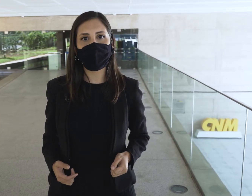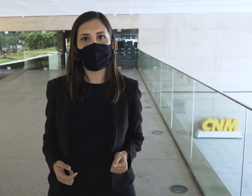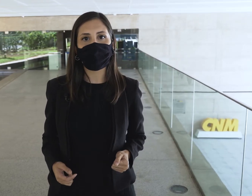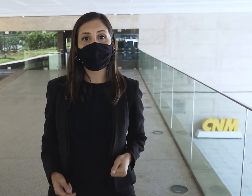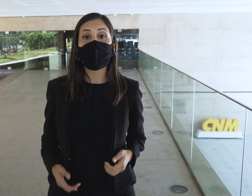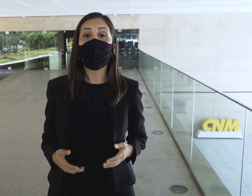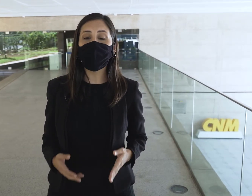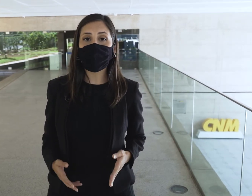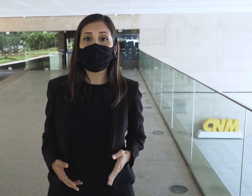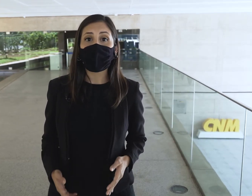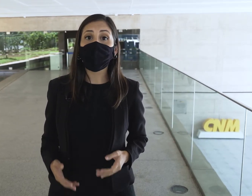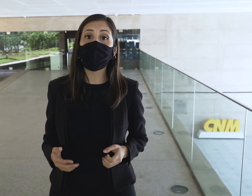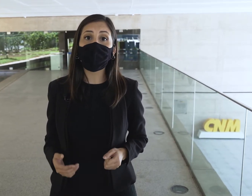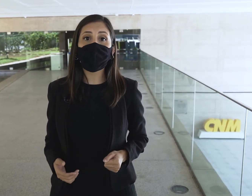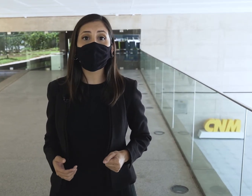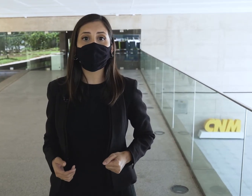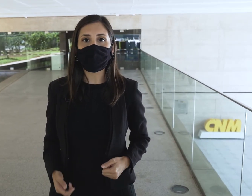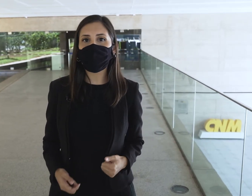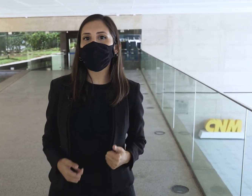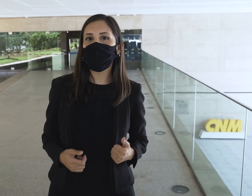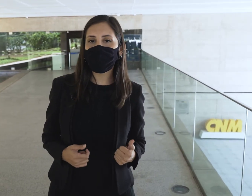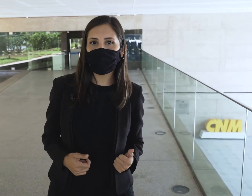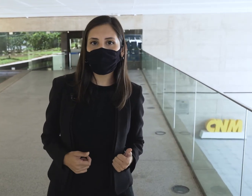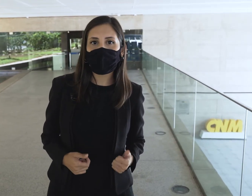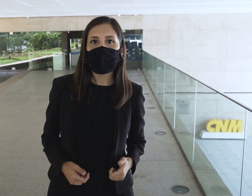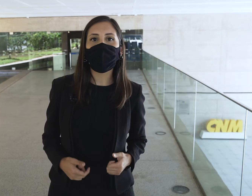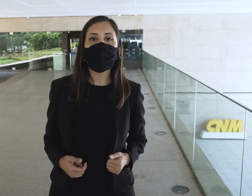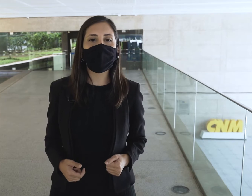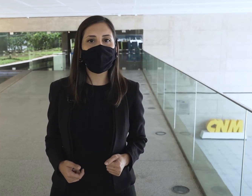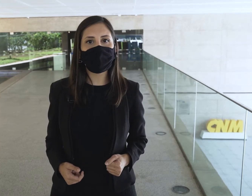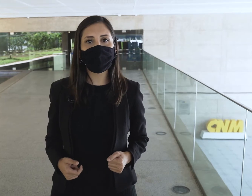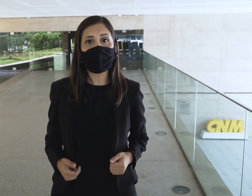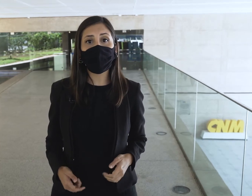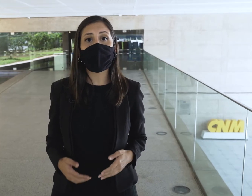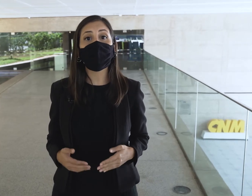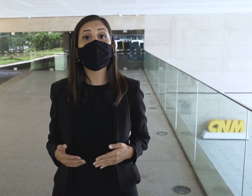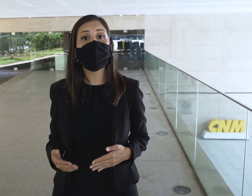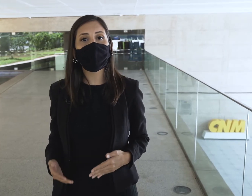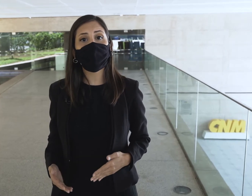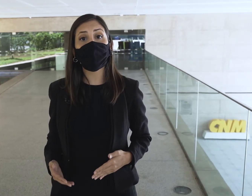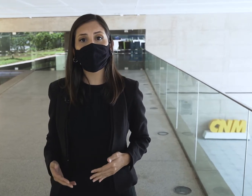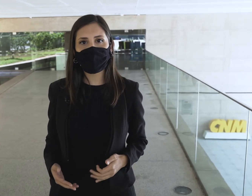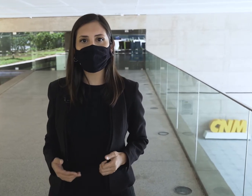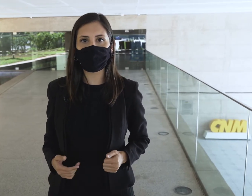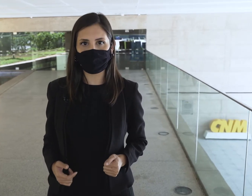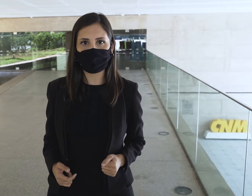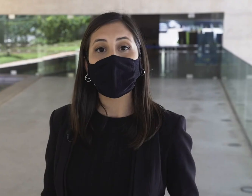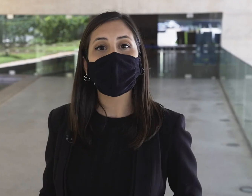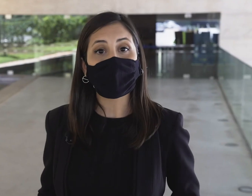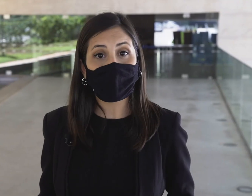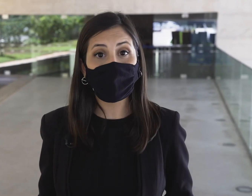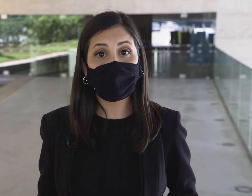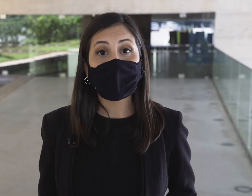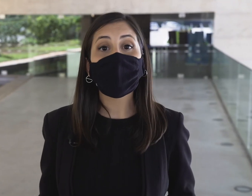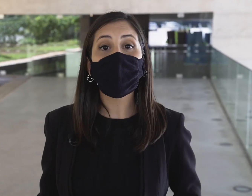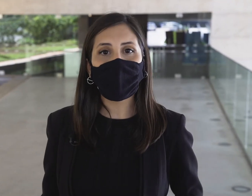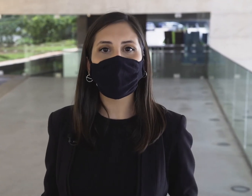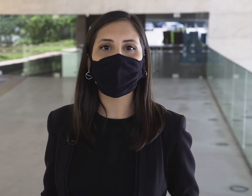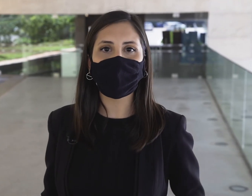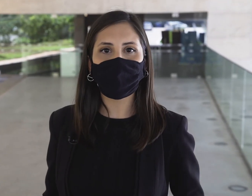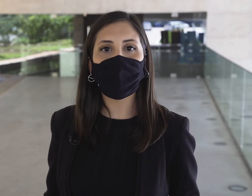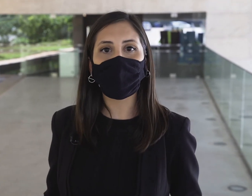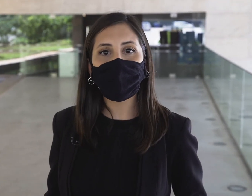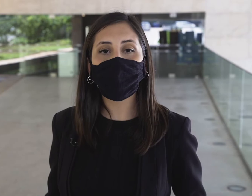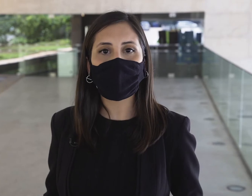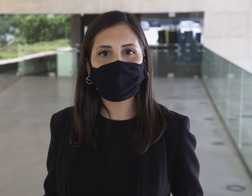assistência social. Com isso, os valores destinados em 2020 podem ser remanejados até o fim de 2021. Na saúde, também